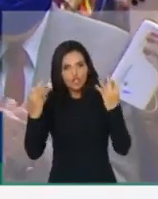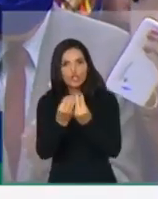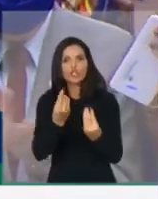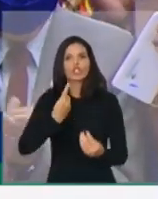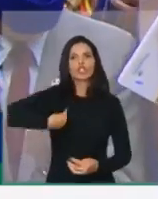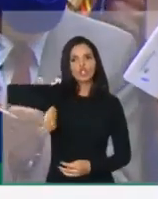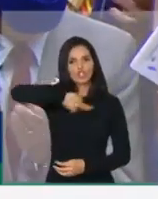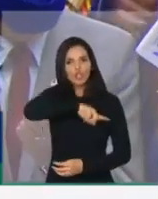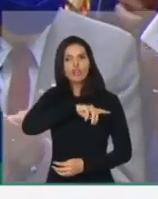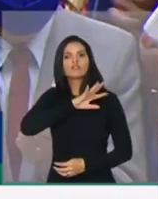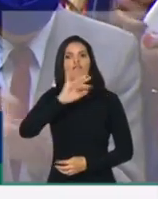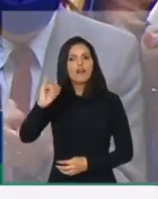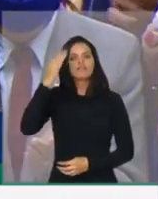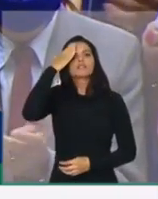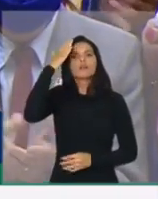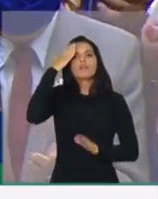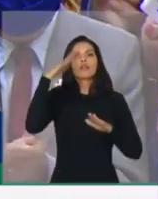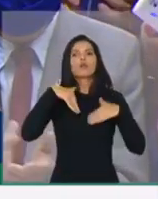nós.